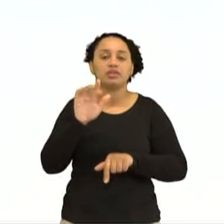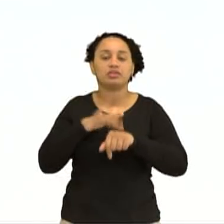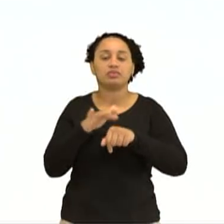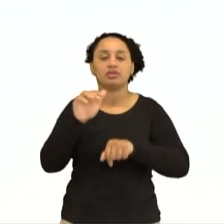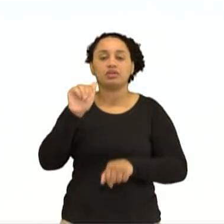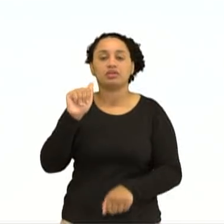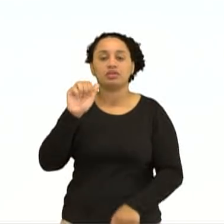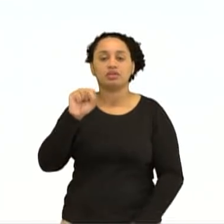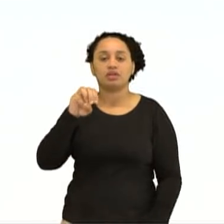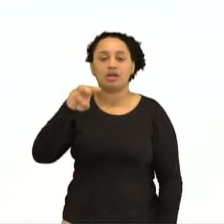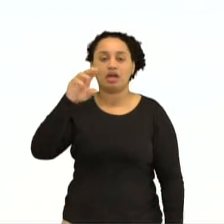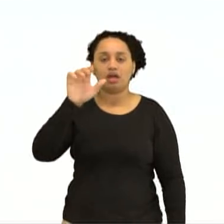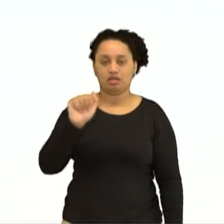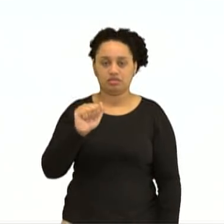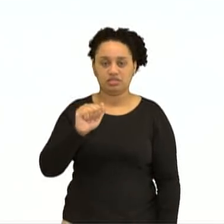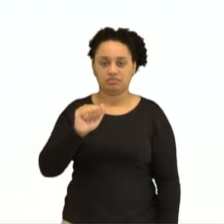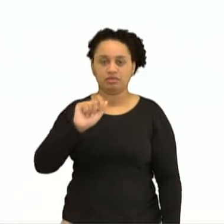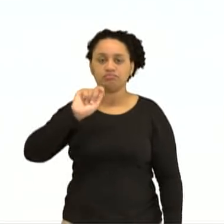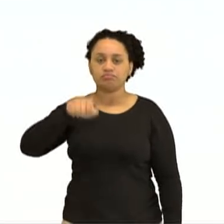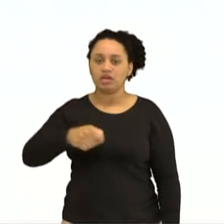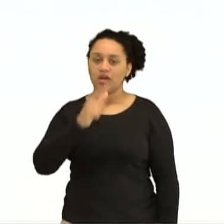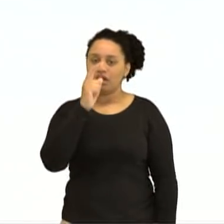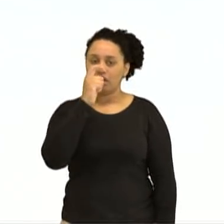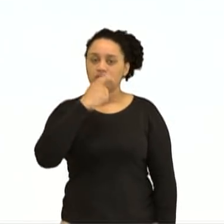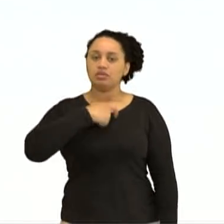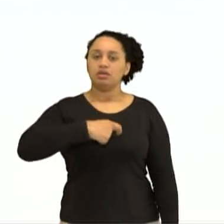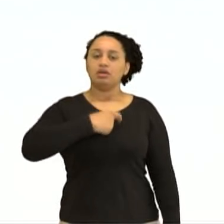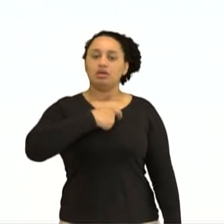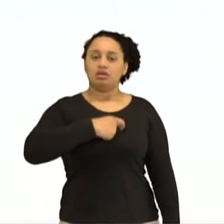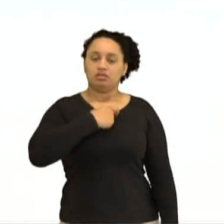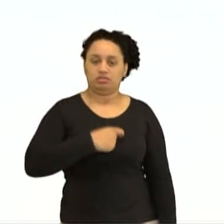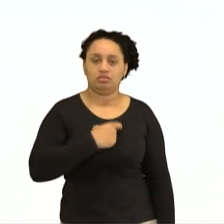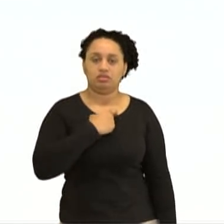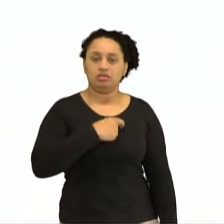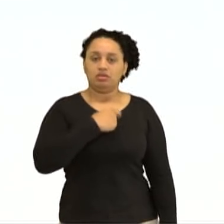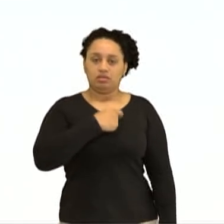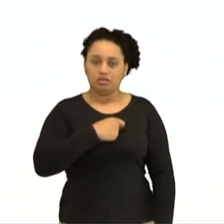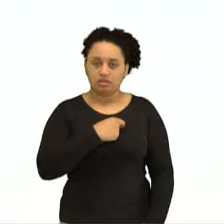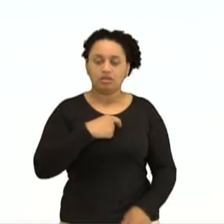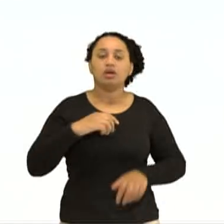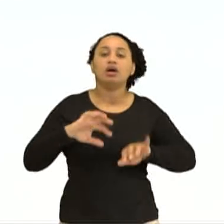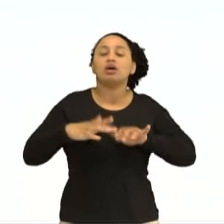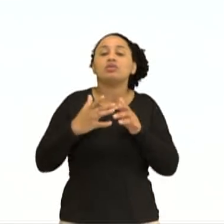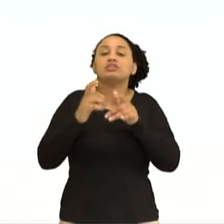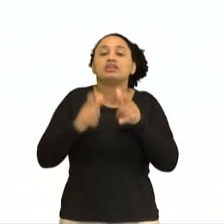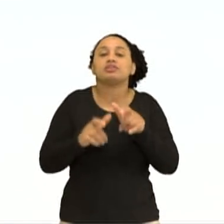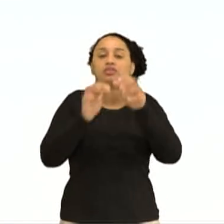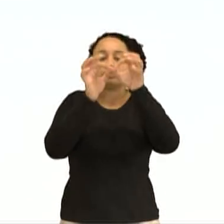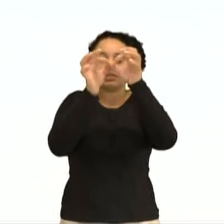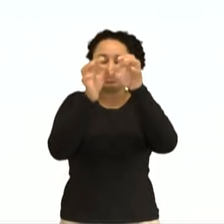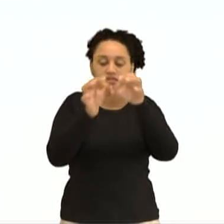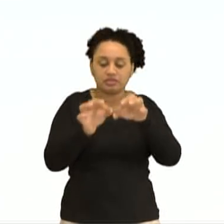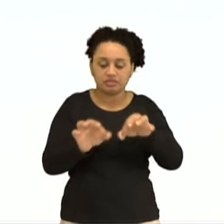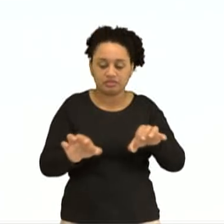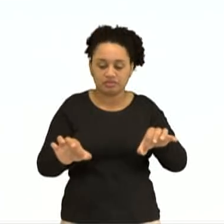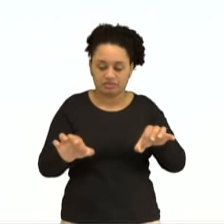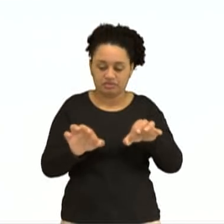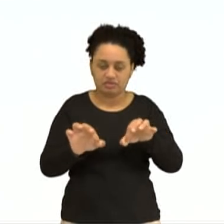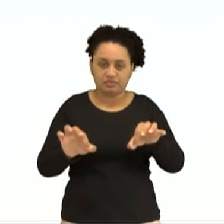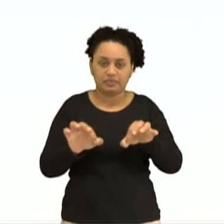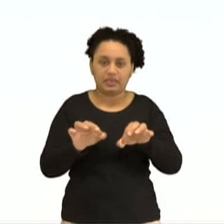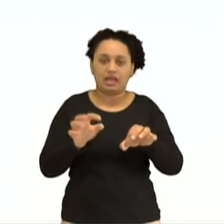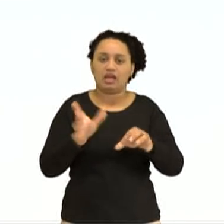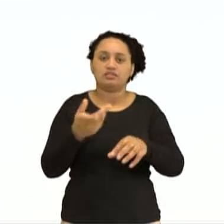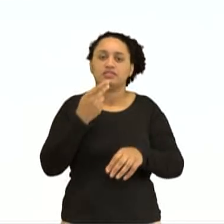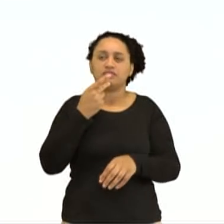gente? É uma inflamação que ocorre geralmente nos brônquios. Quando a pessoa diz assim, eu tenho bronquite